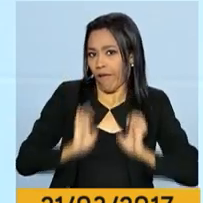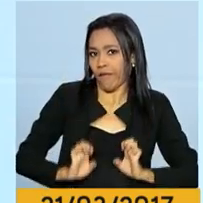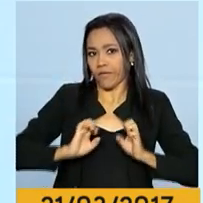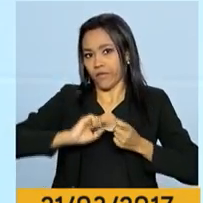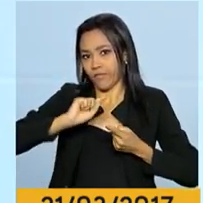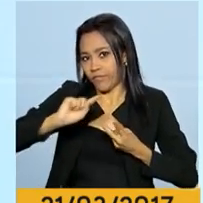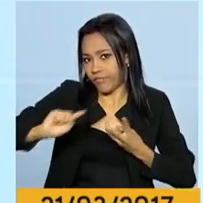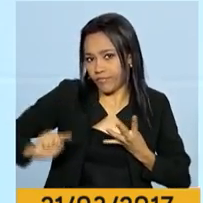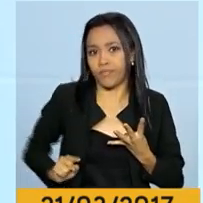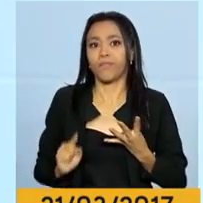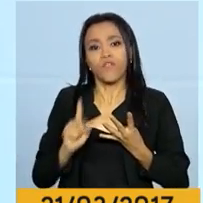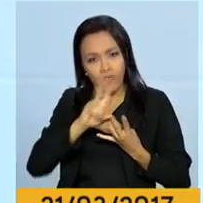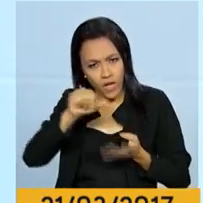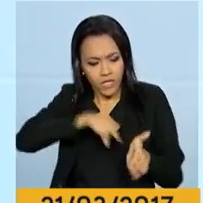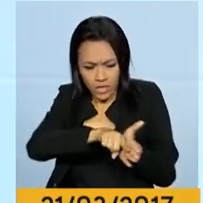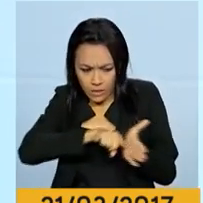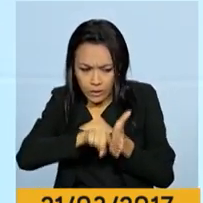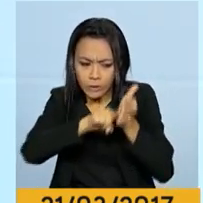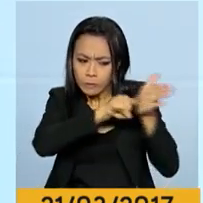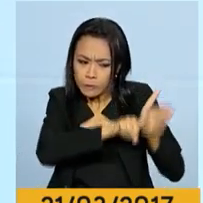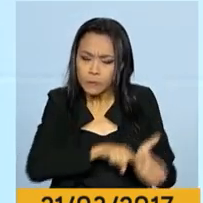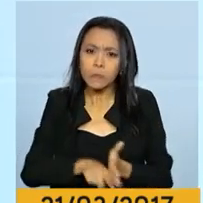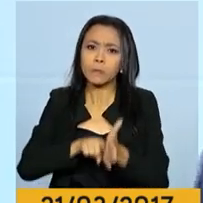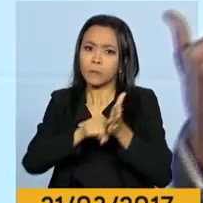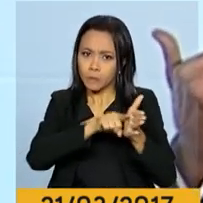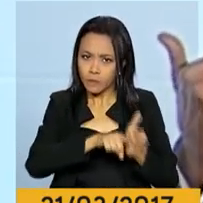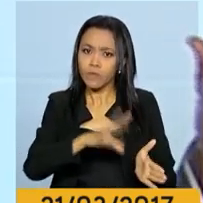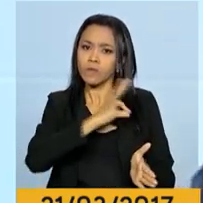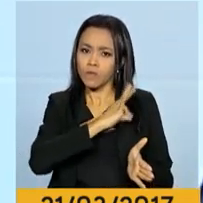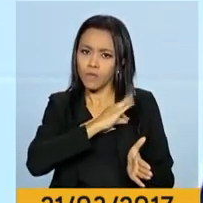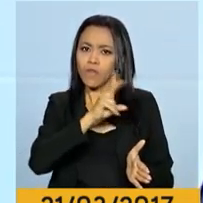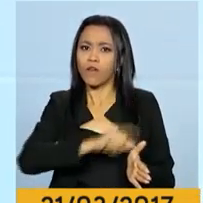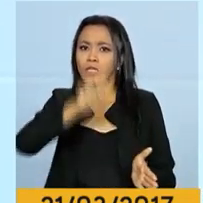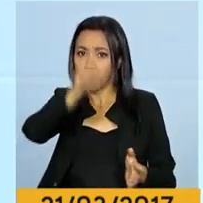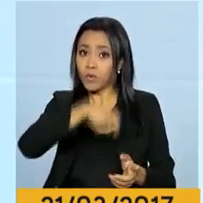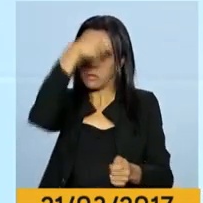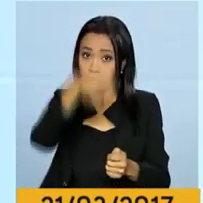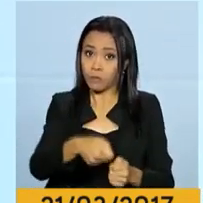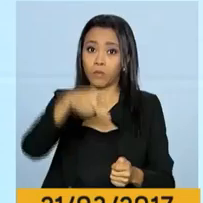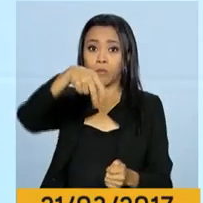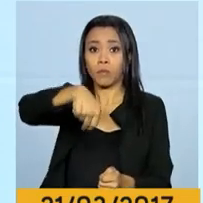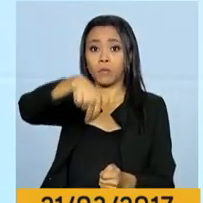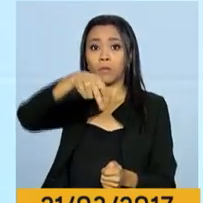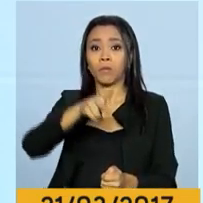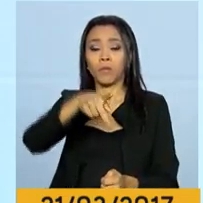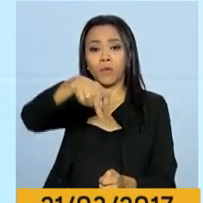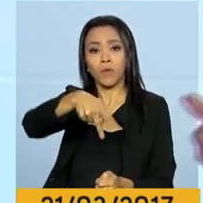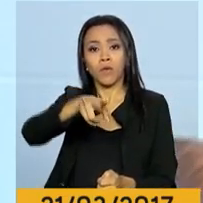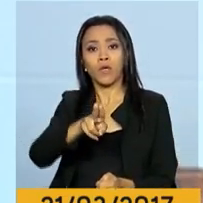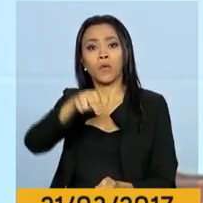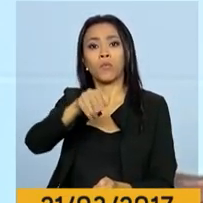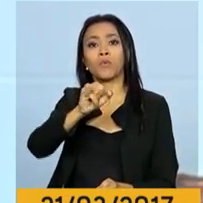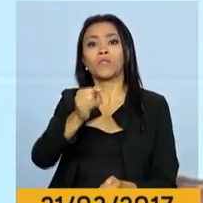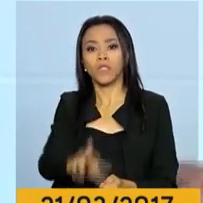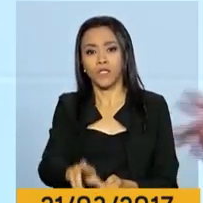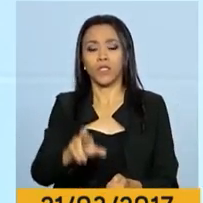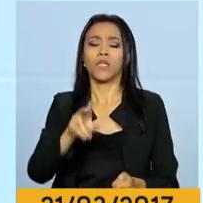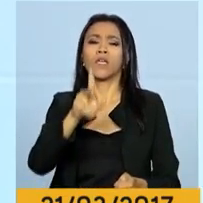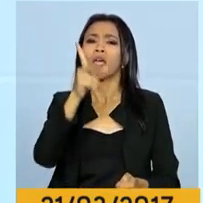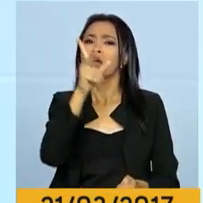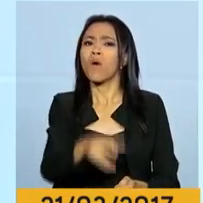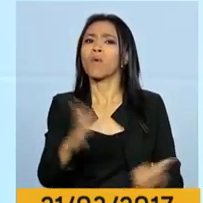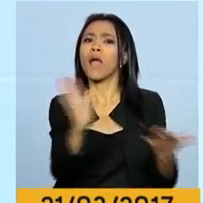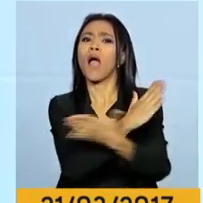sobre serem apurados, puníveis ao depois, como aconteceu até com alguns